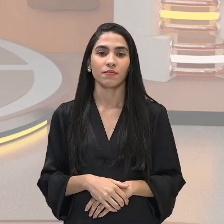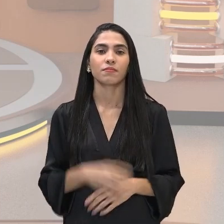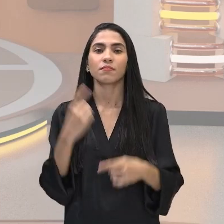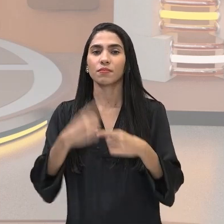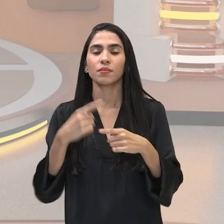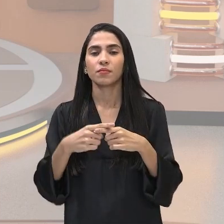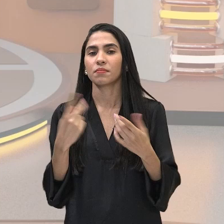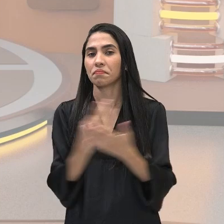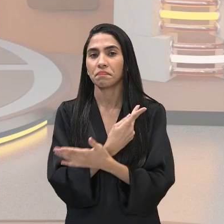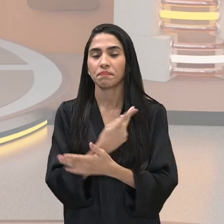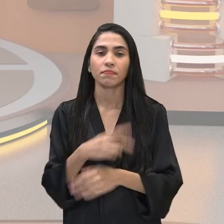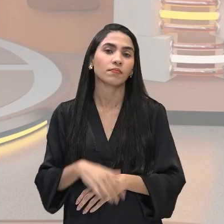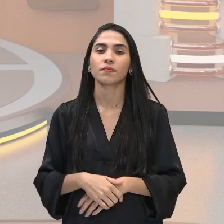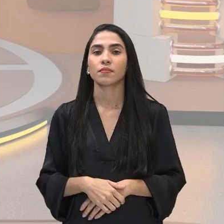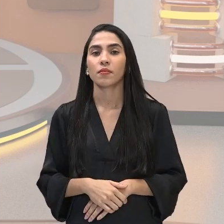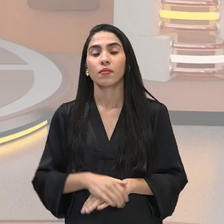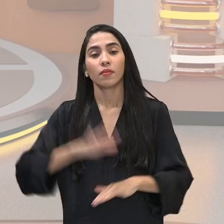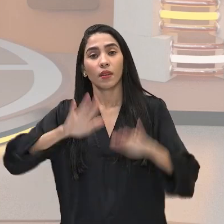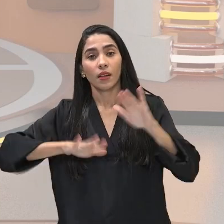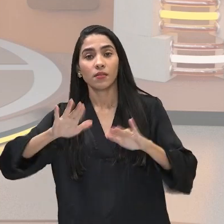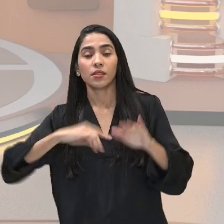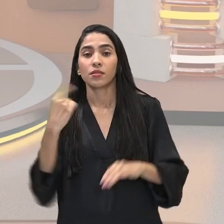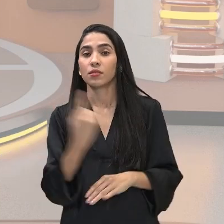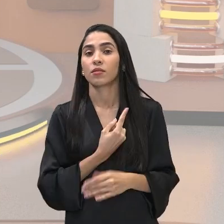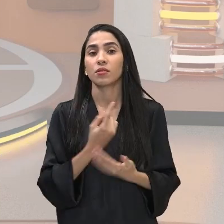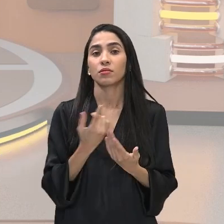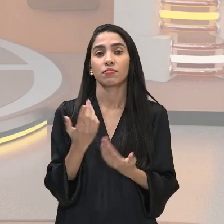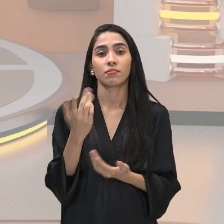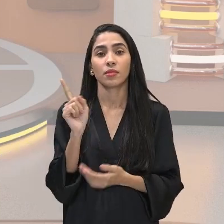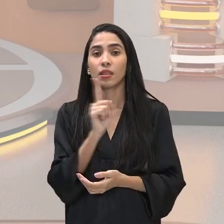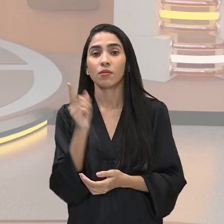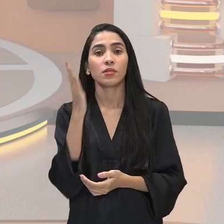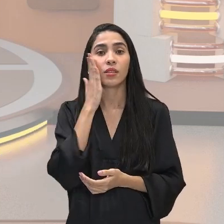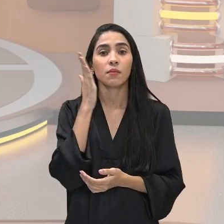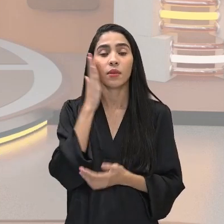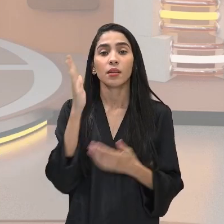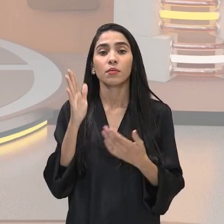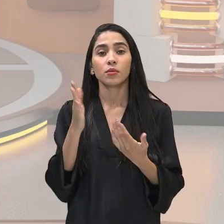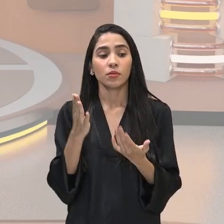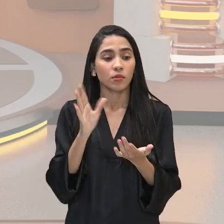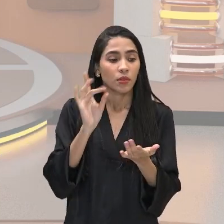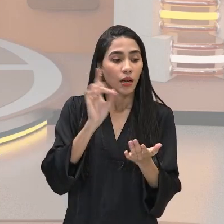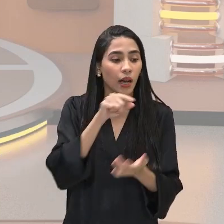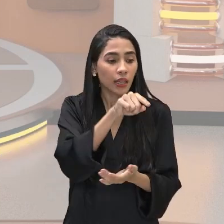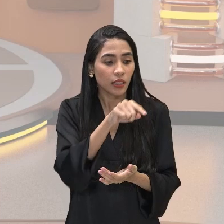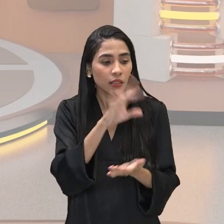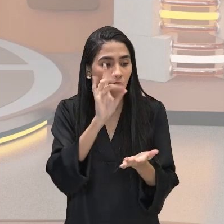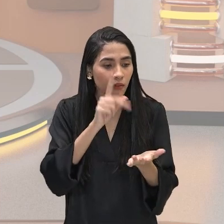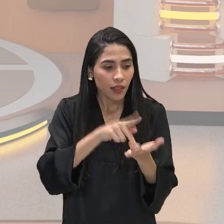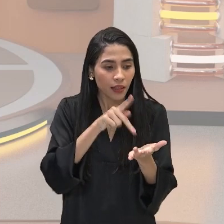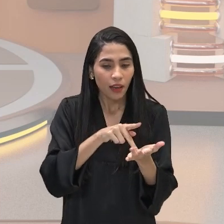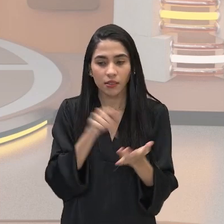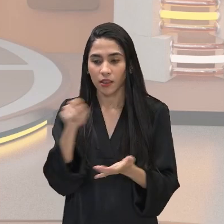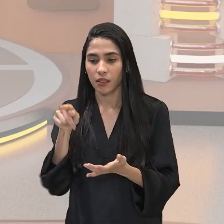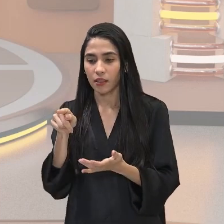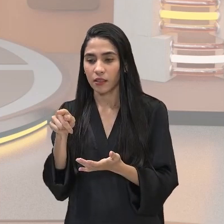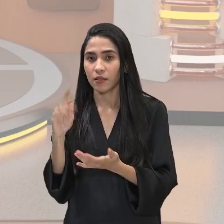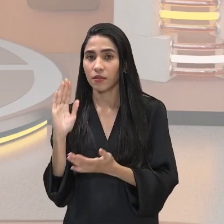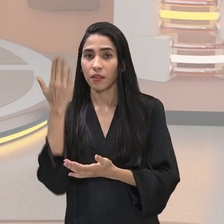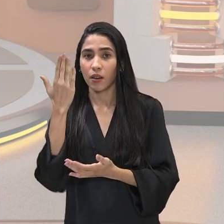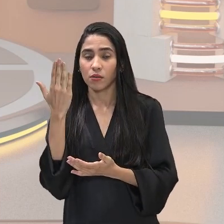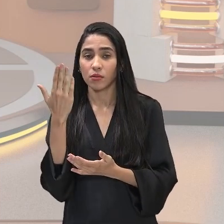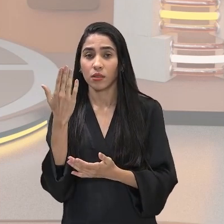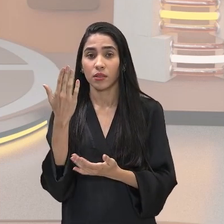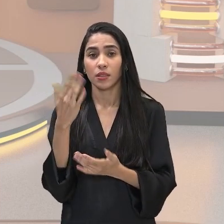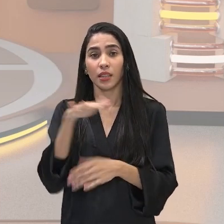Que acontece isso daí? Porque muitas vezes nós não sabemos mais o que é e o que não é. Na filosofia isso é